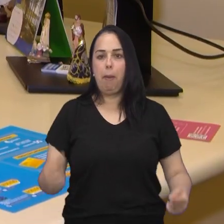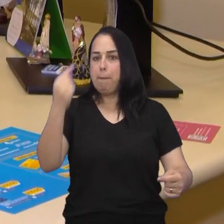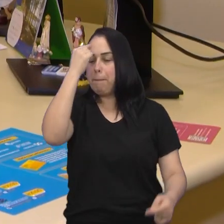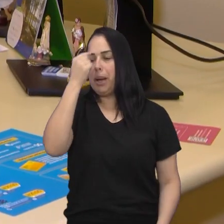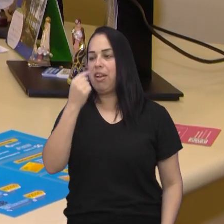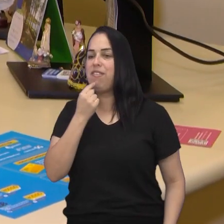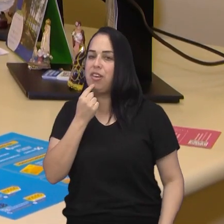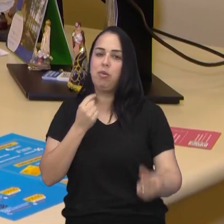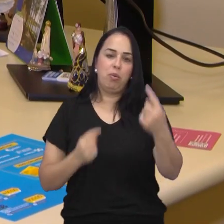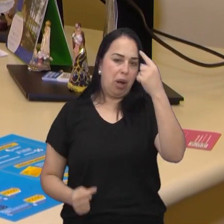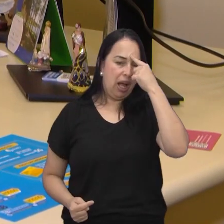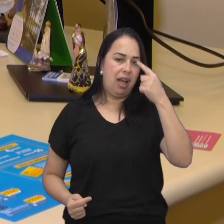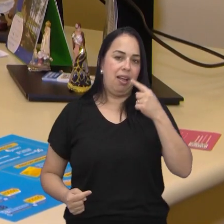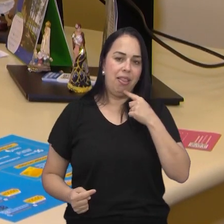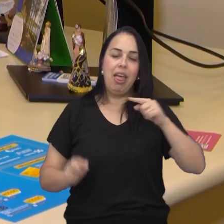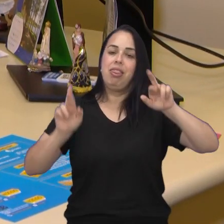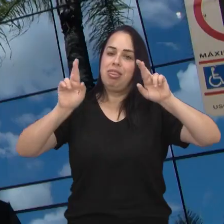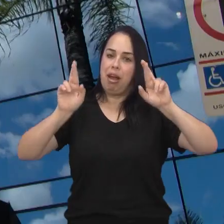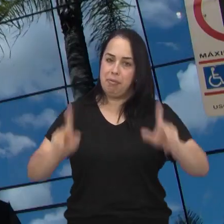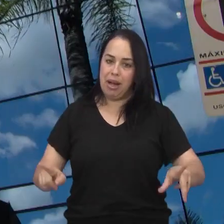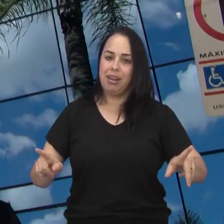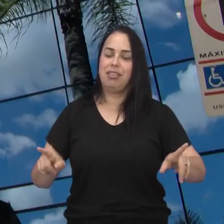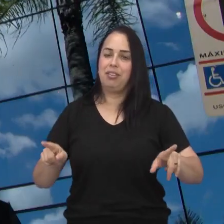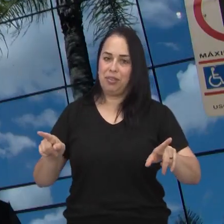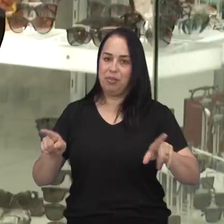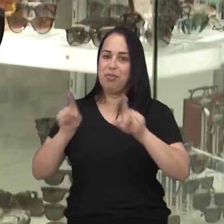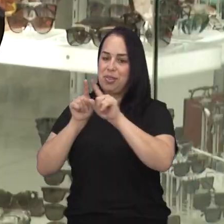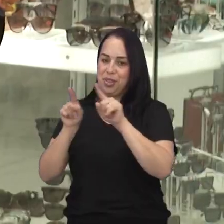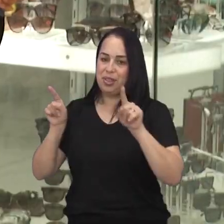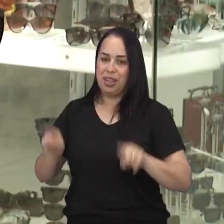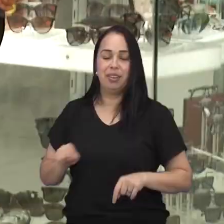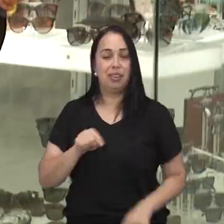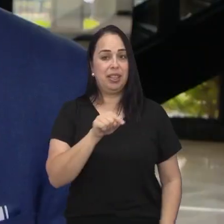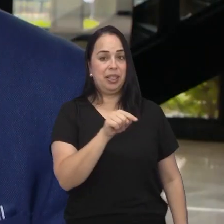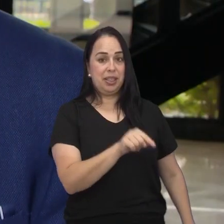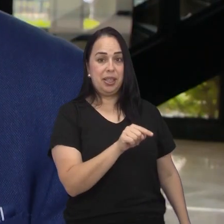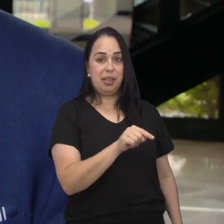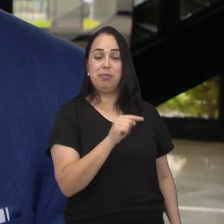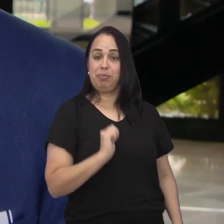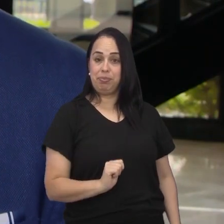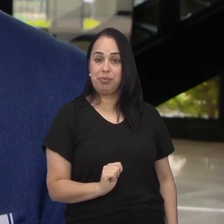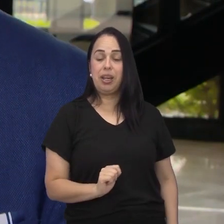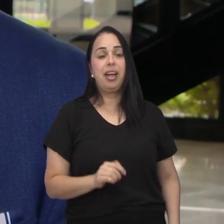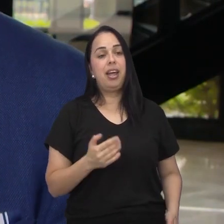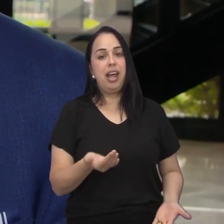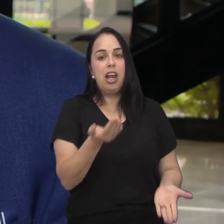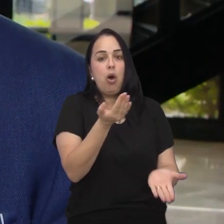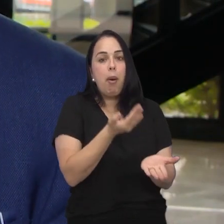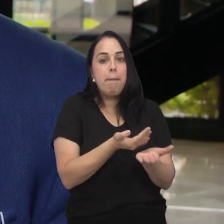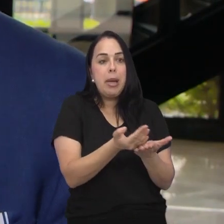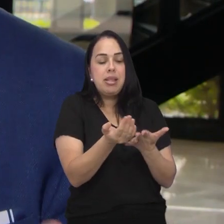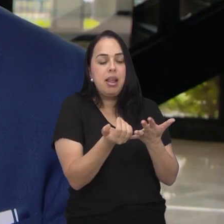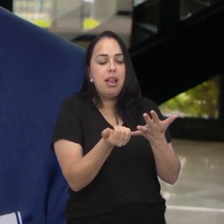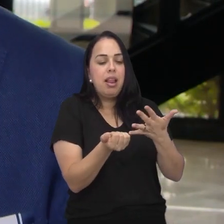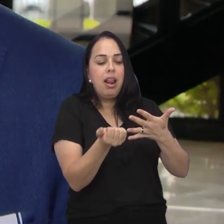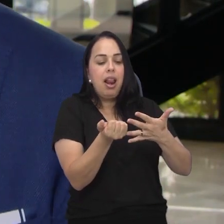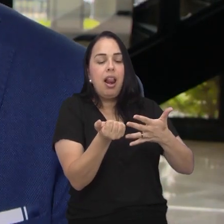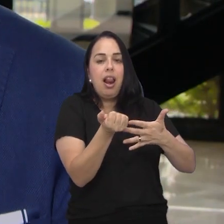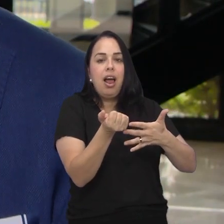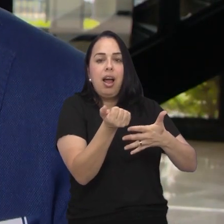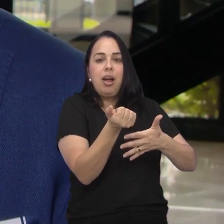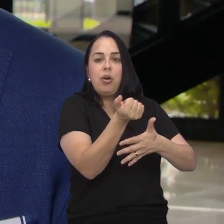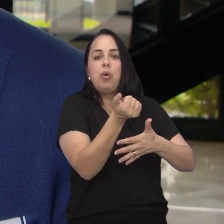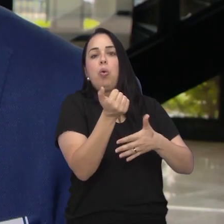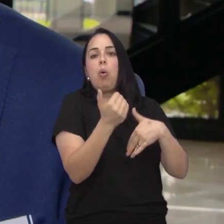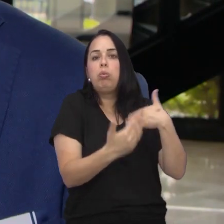O perfil dos funcionários também varia nas empresas públicas e privadas. Um funcionário numa carreira pública, basicamente, ele vai ascender,